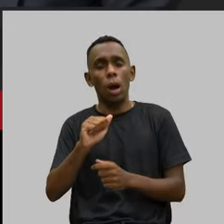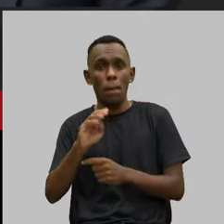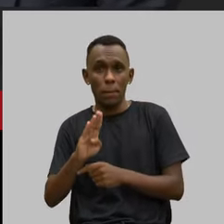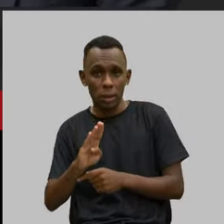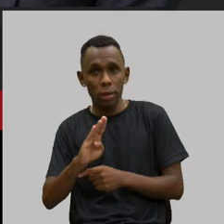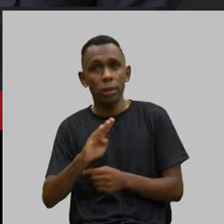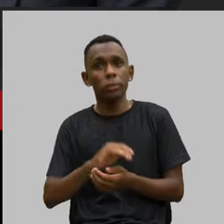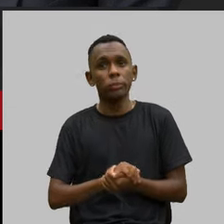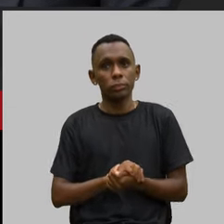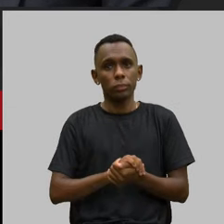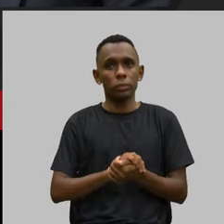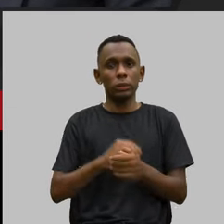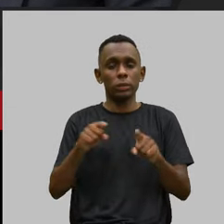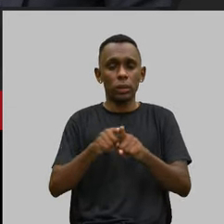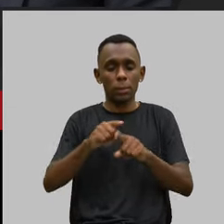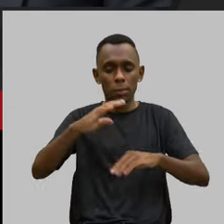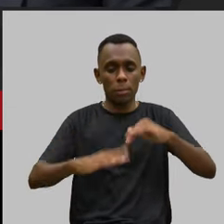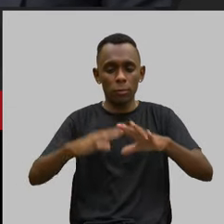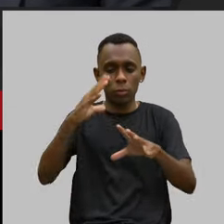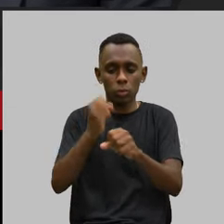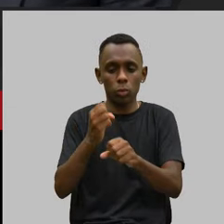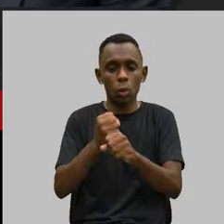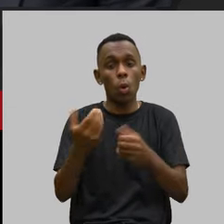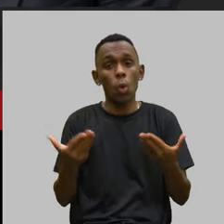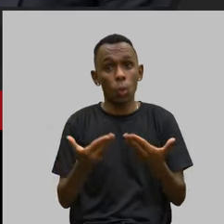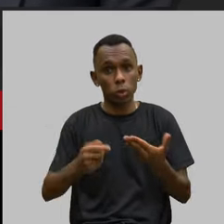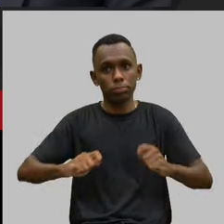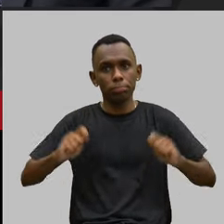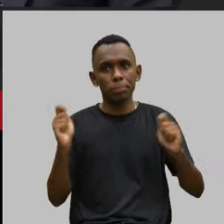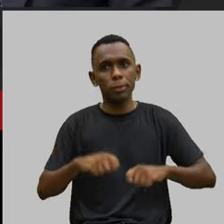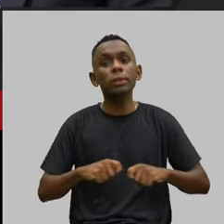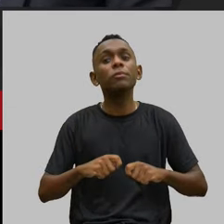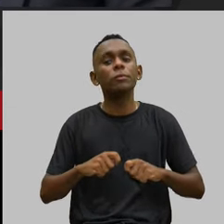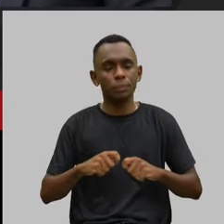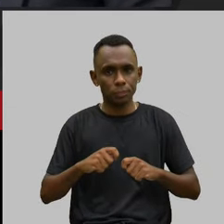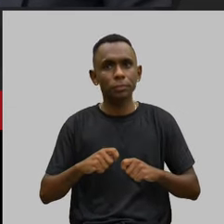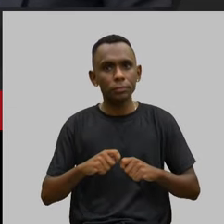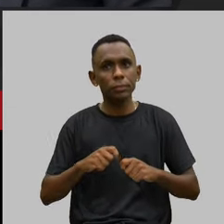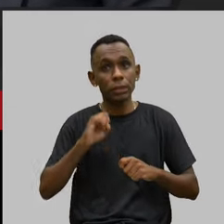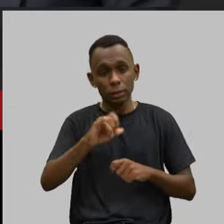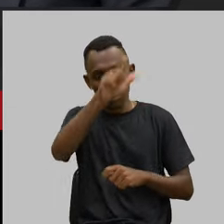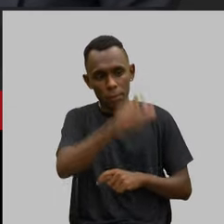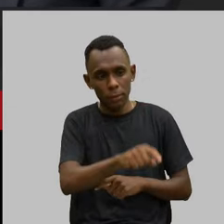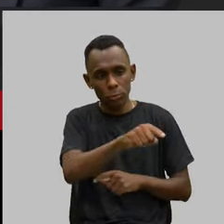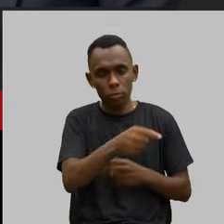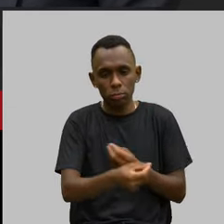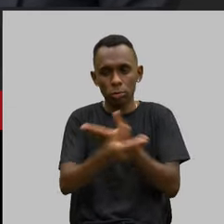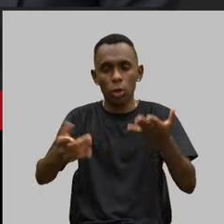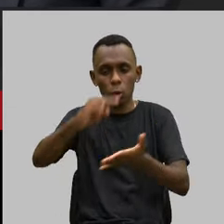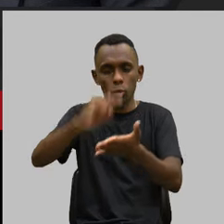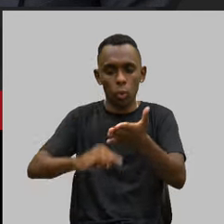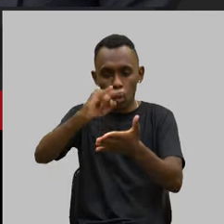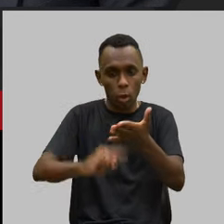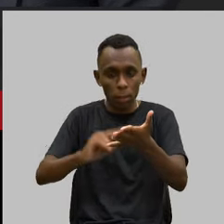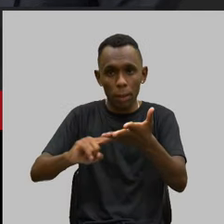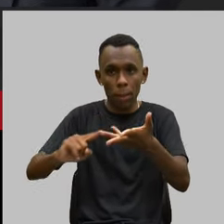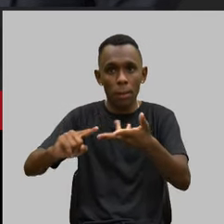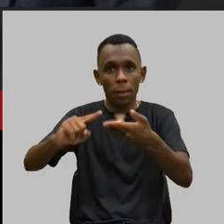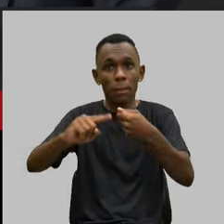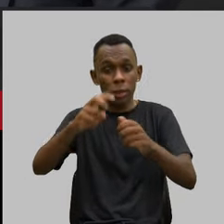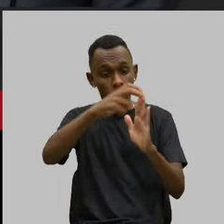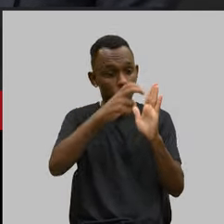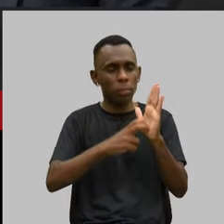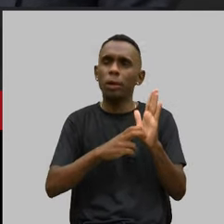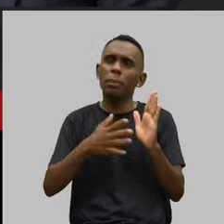eh os contabilistas E hoje nós é possível eh se uma pessoa entregar toda a documentação pela manhã